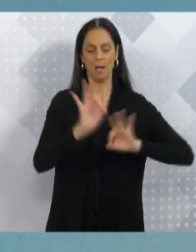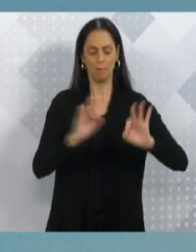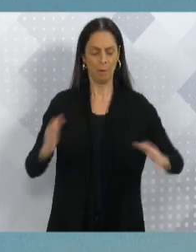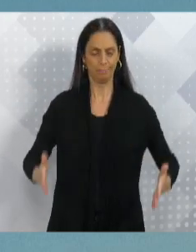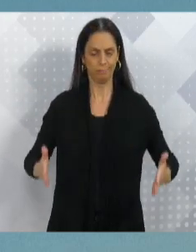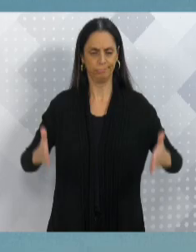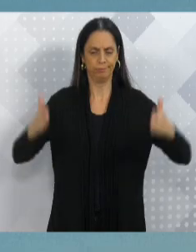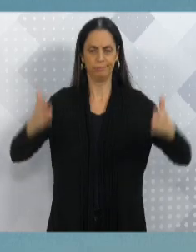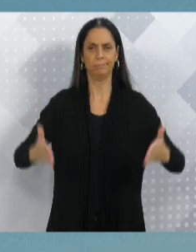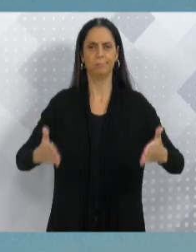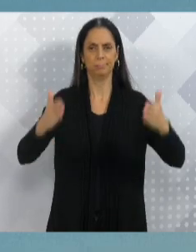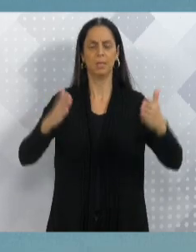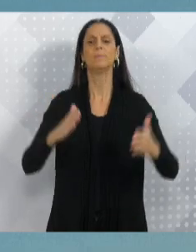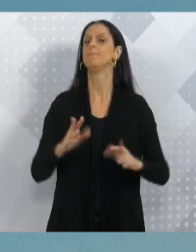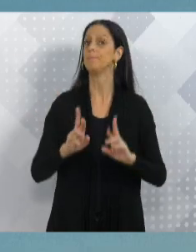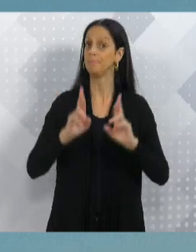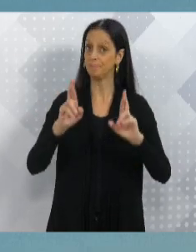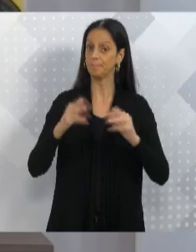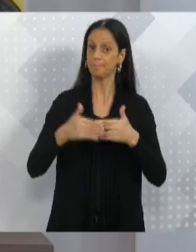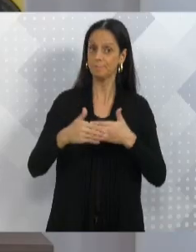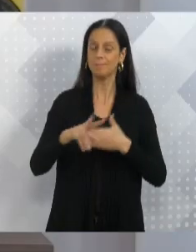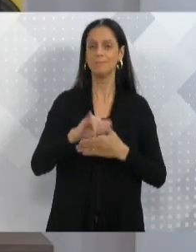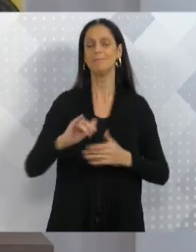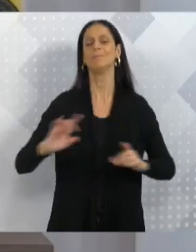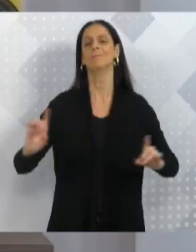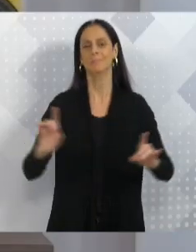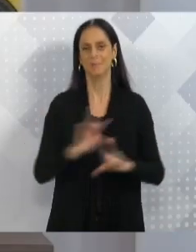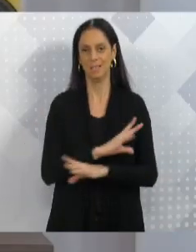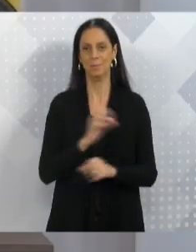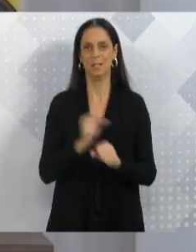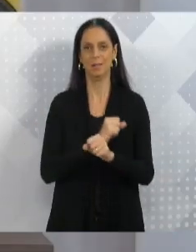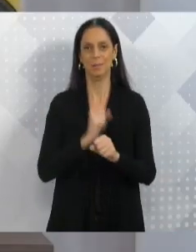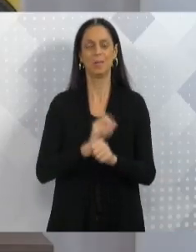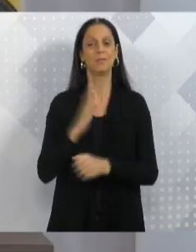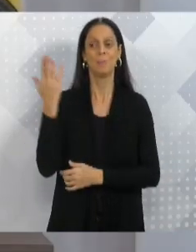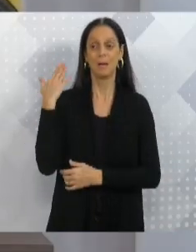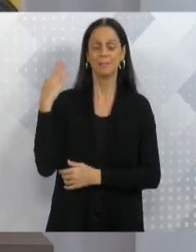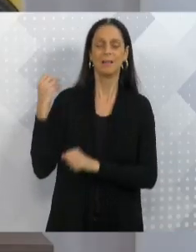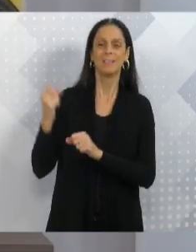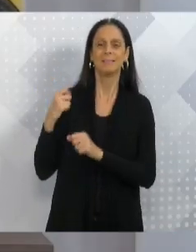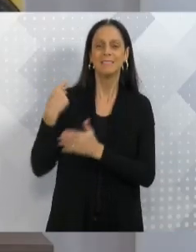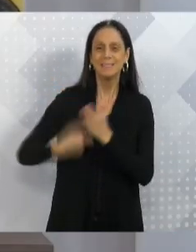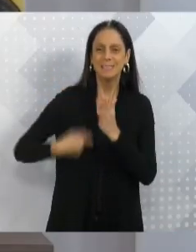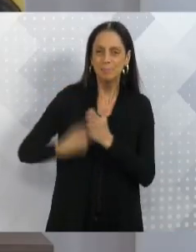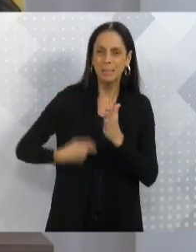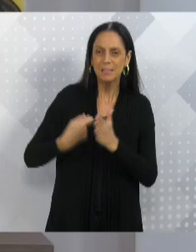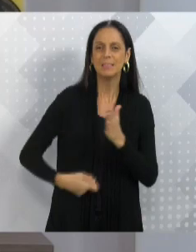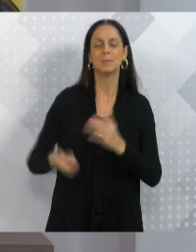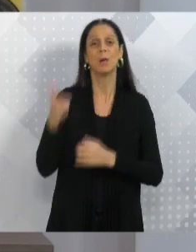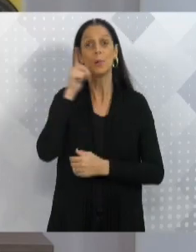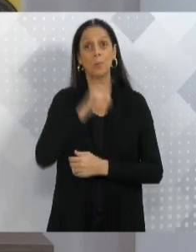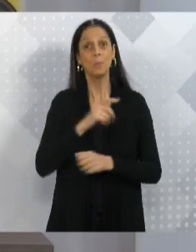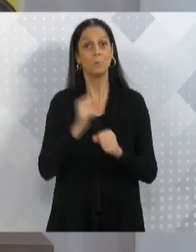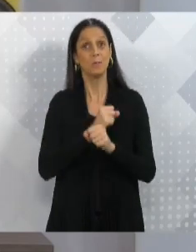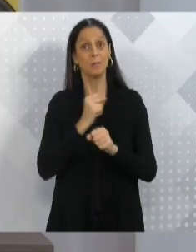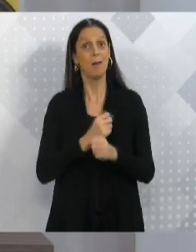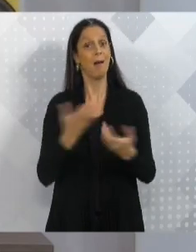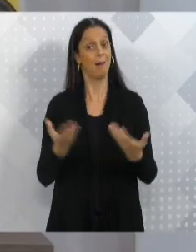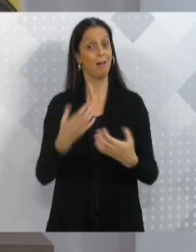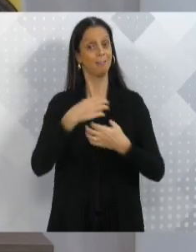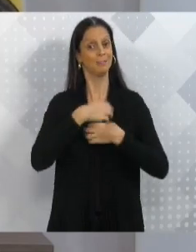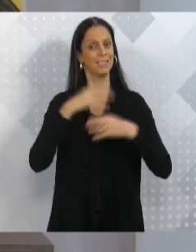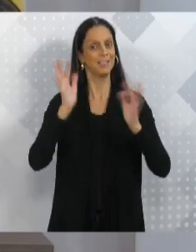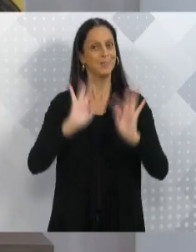realmente caminhe para a conclusão essa obra pela qual tanto batalhamos e, obviamente, ficamos felizes de ver ela sendo